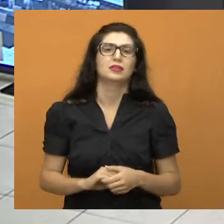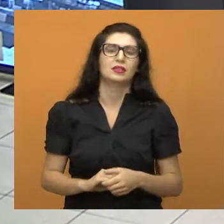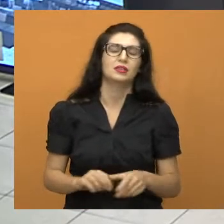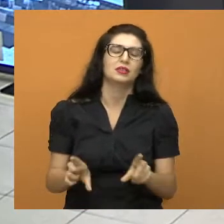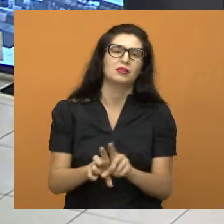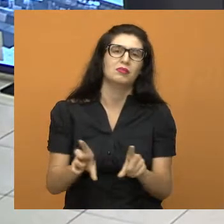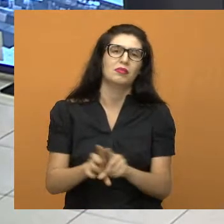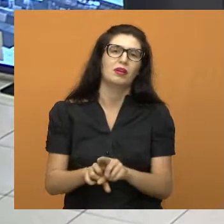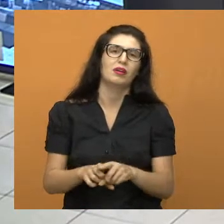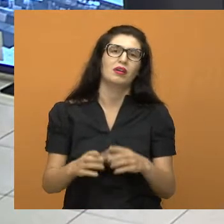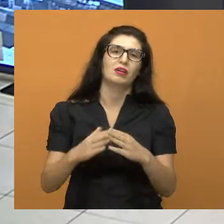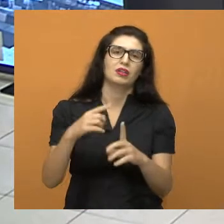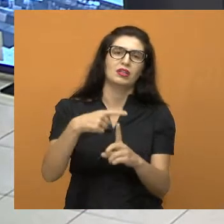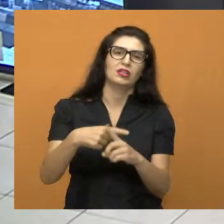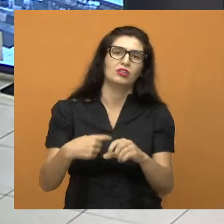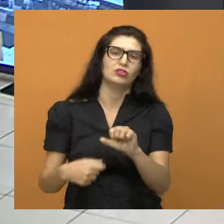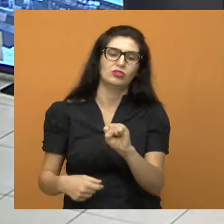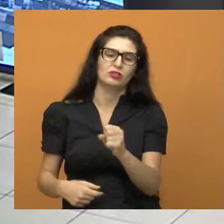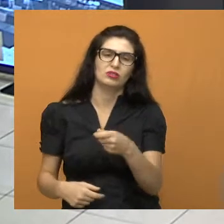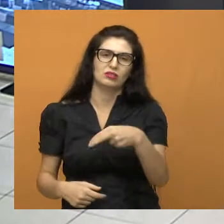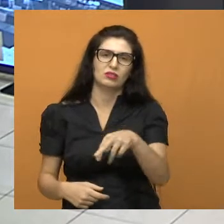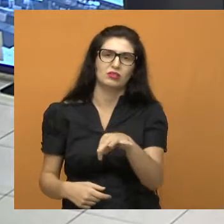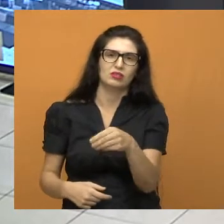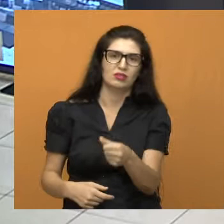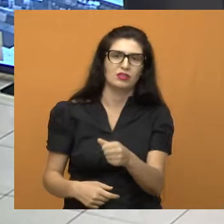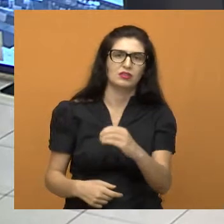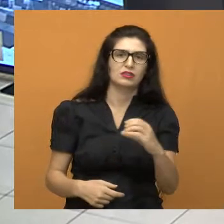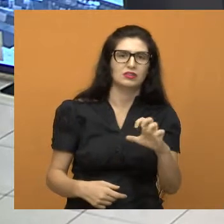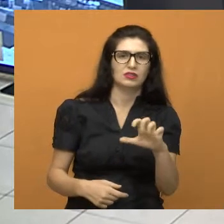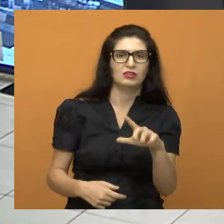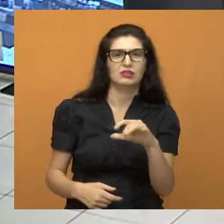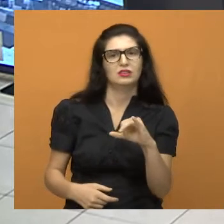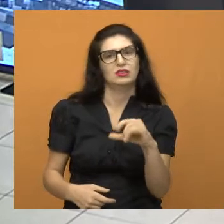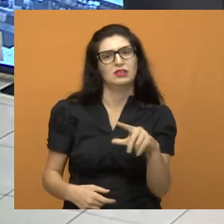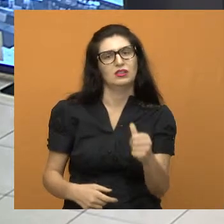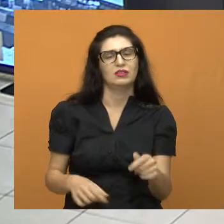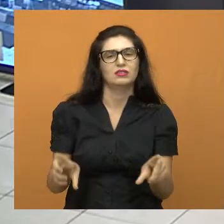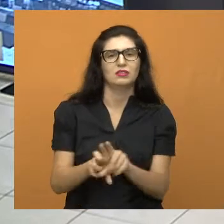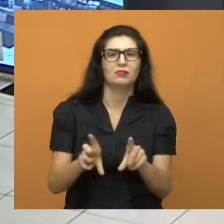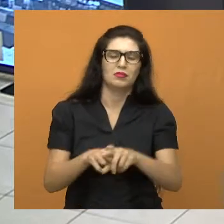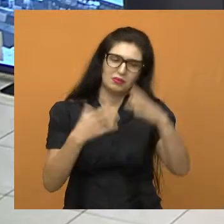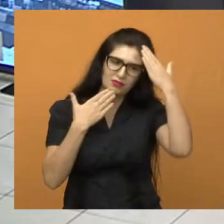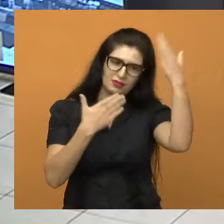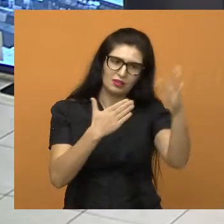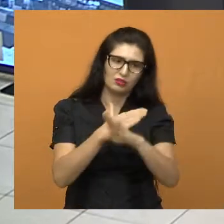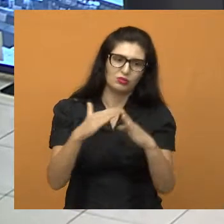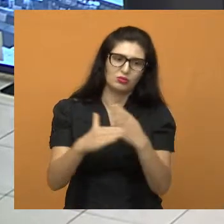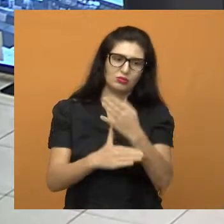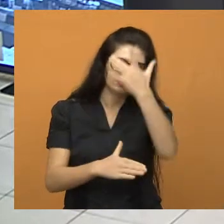Santa Cecília. Agradecemos também a presença de todos os presentes aqui.